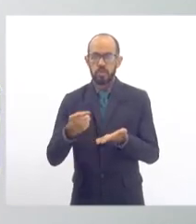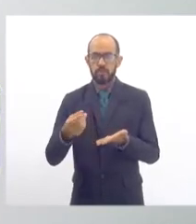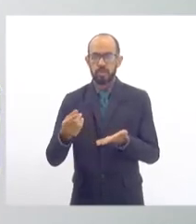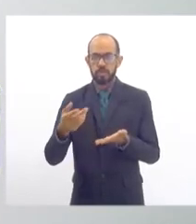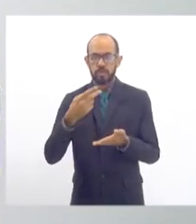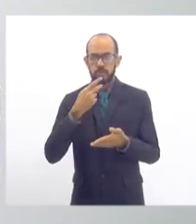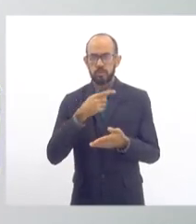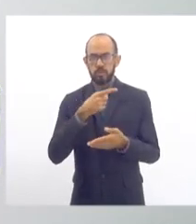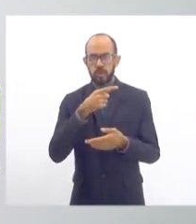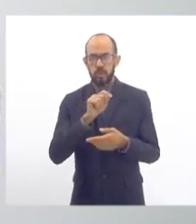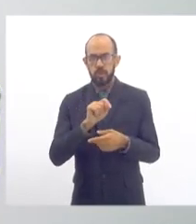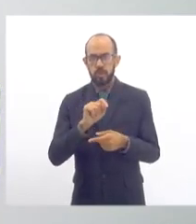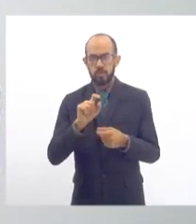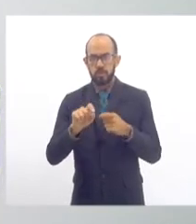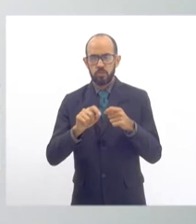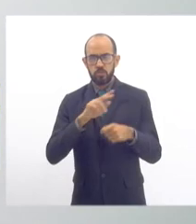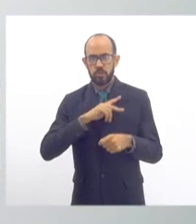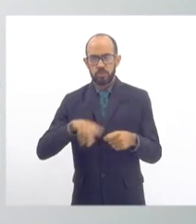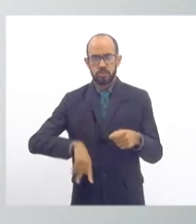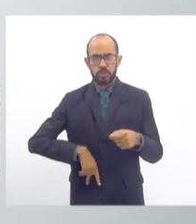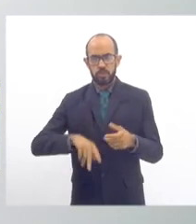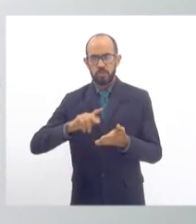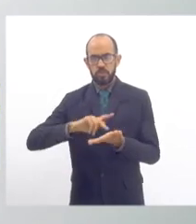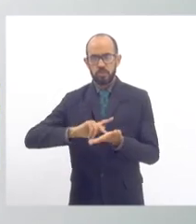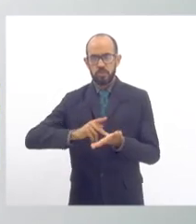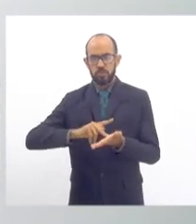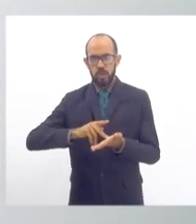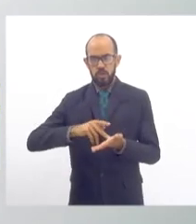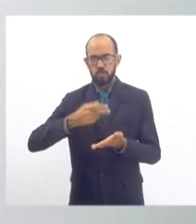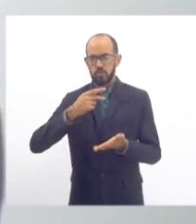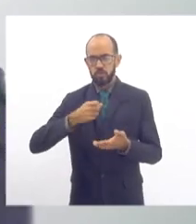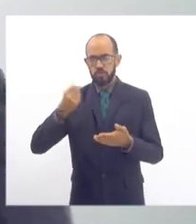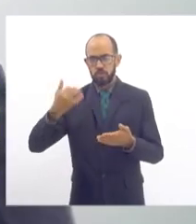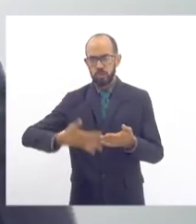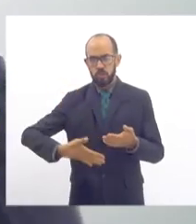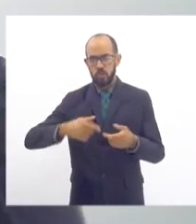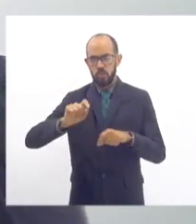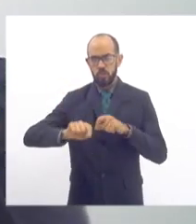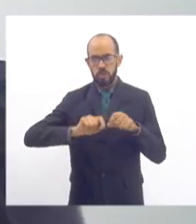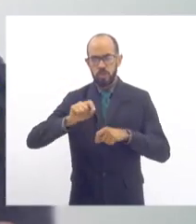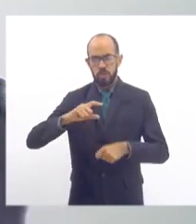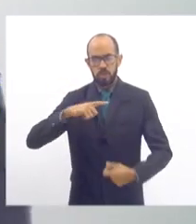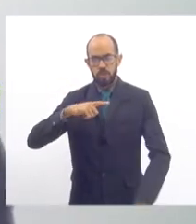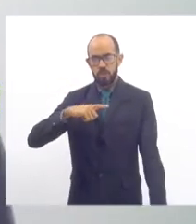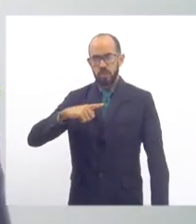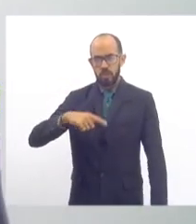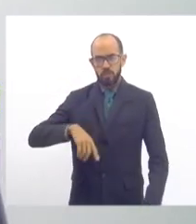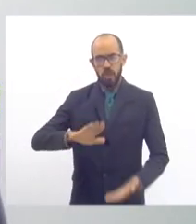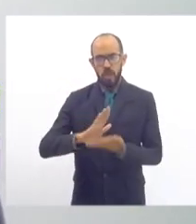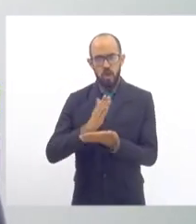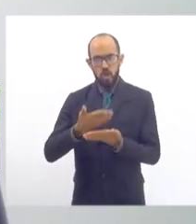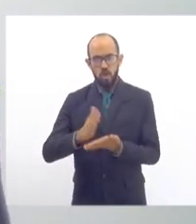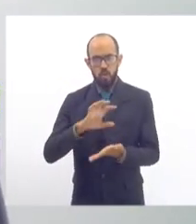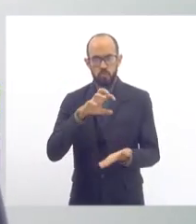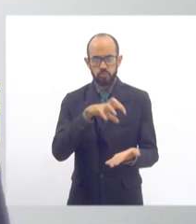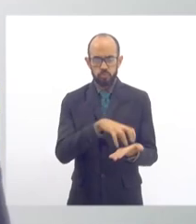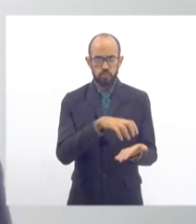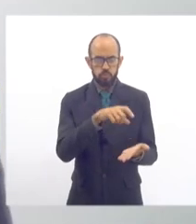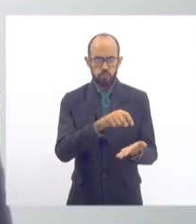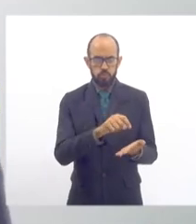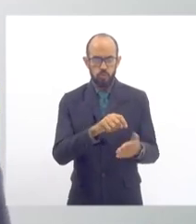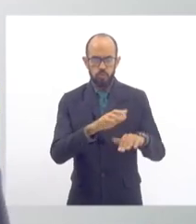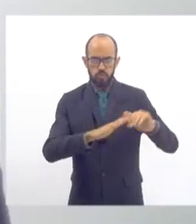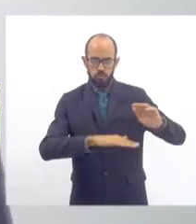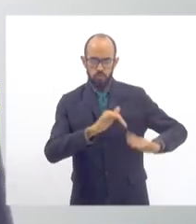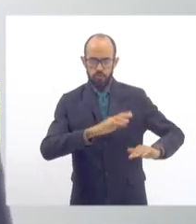colocado, presidente do sindicato da Fazenda, se não me engano, tenha colocado que tiveram algumas categorias que sofreram revés,